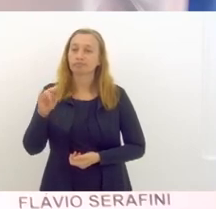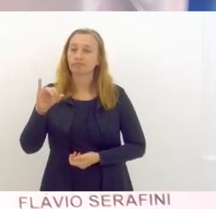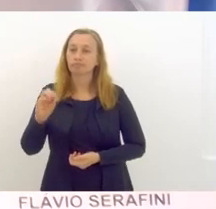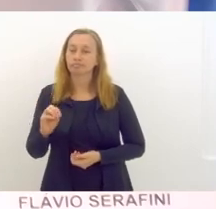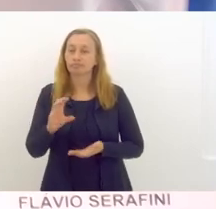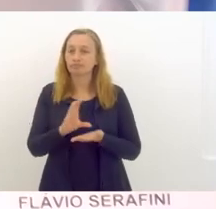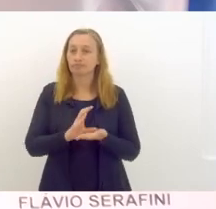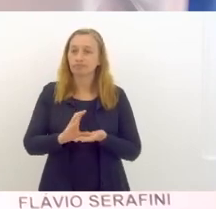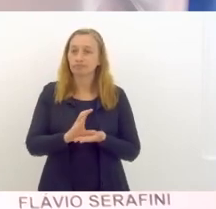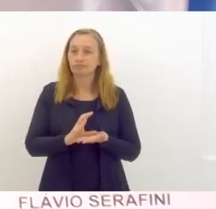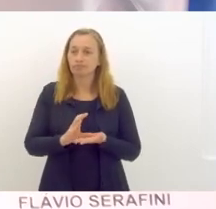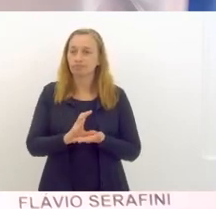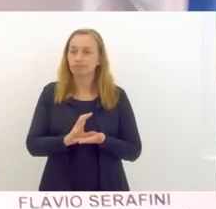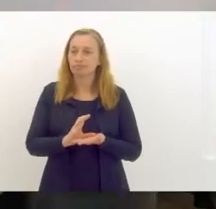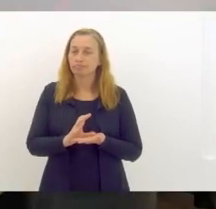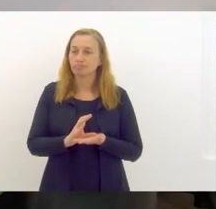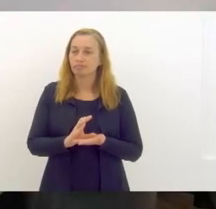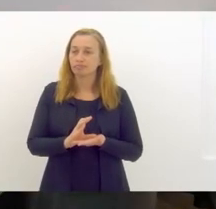Conselho do Fundeb.